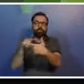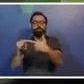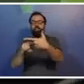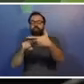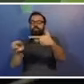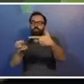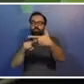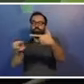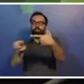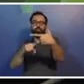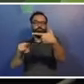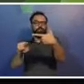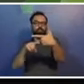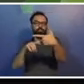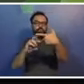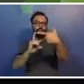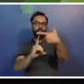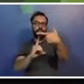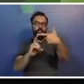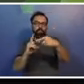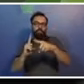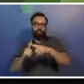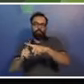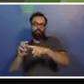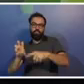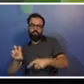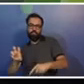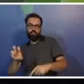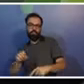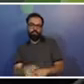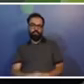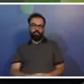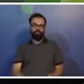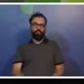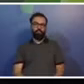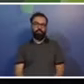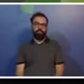Medida do lado maior, como é 5 a mais, D mais 5.